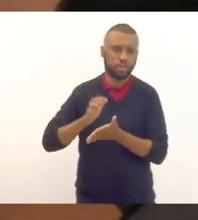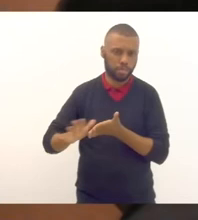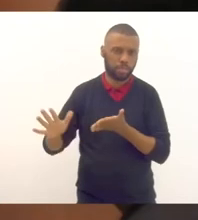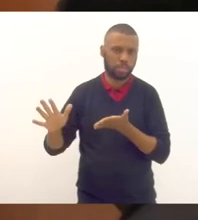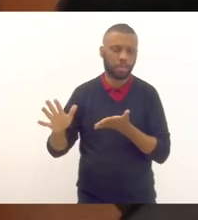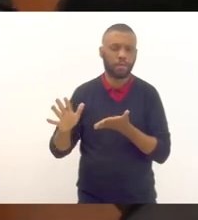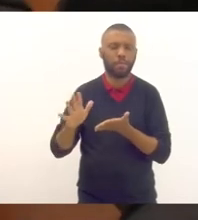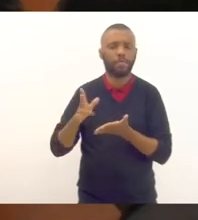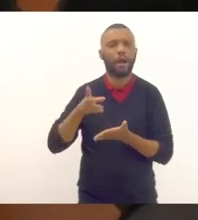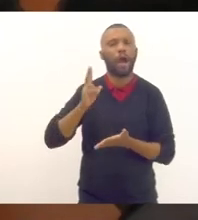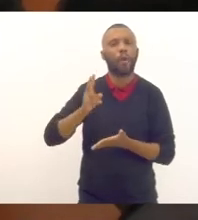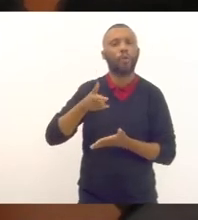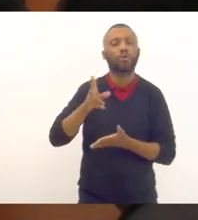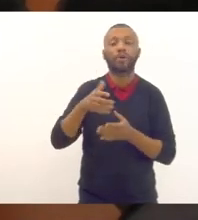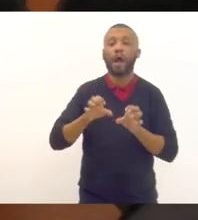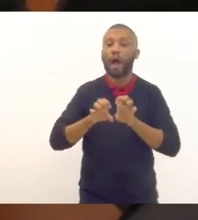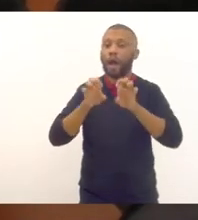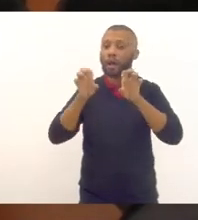para manter a estrutura